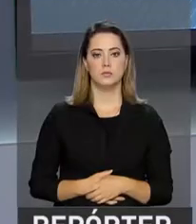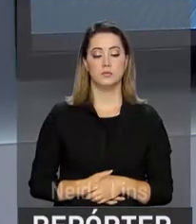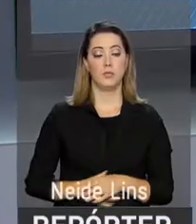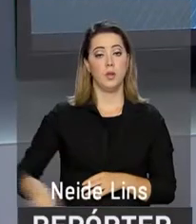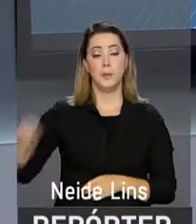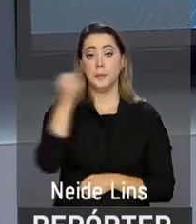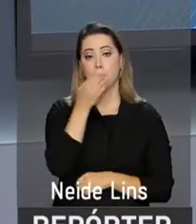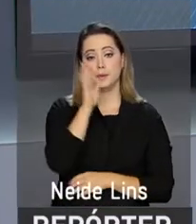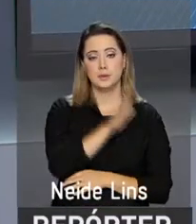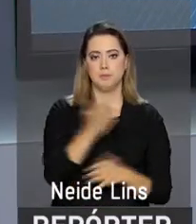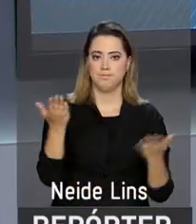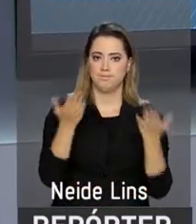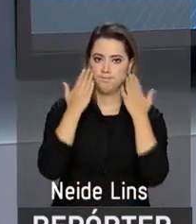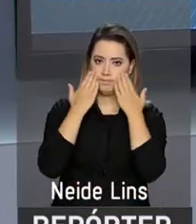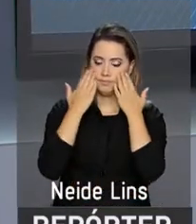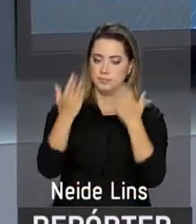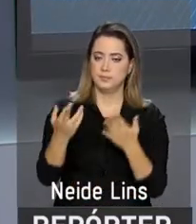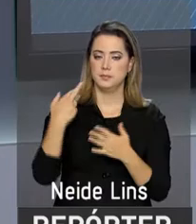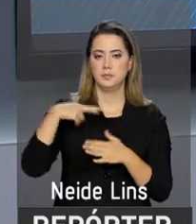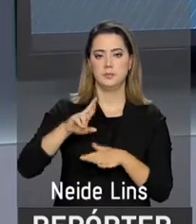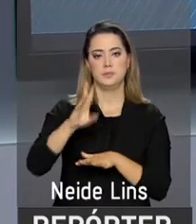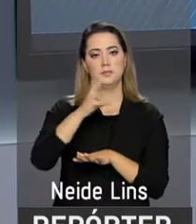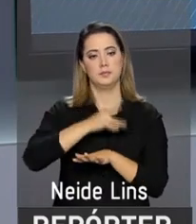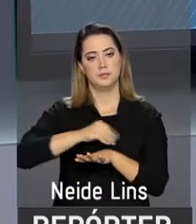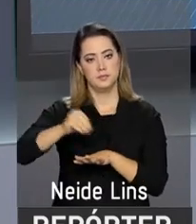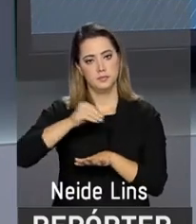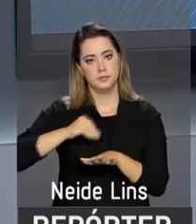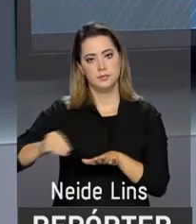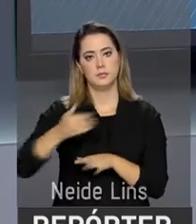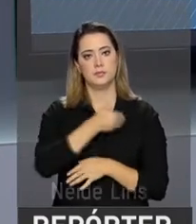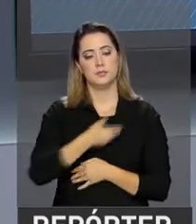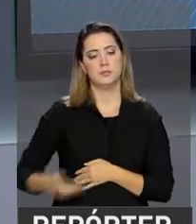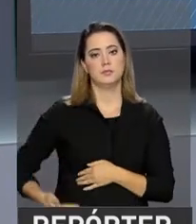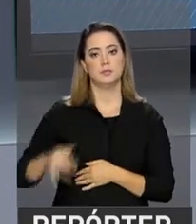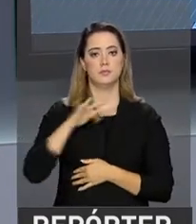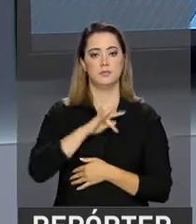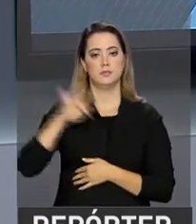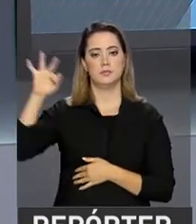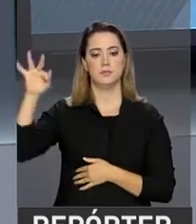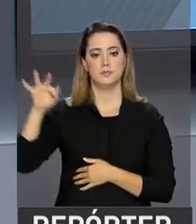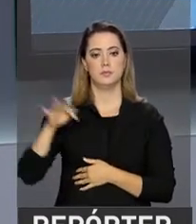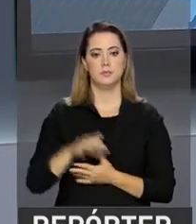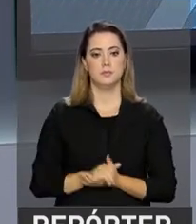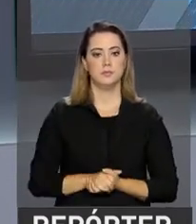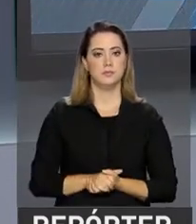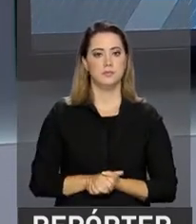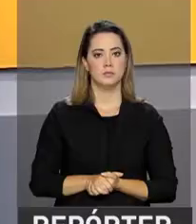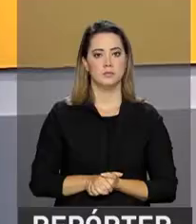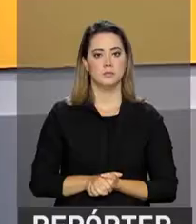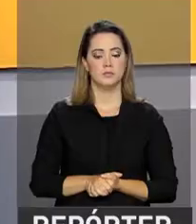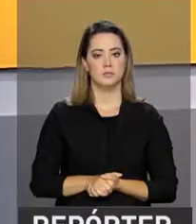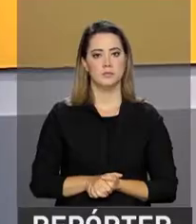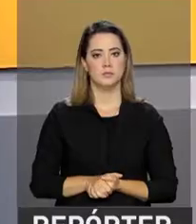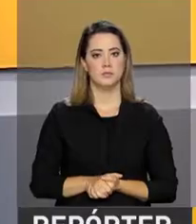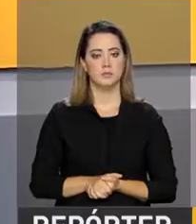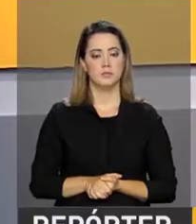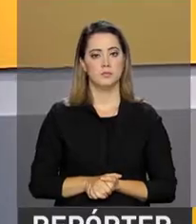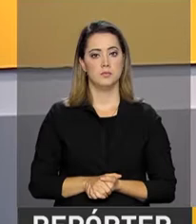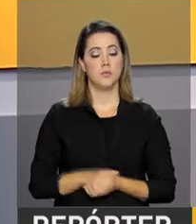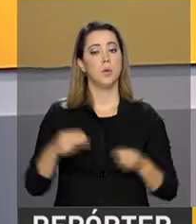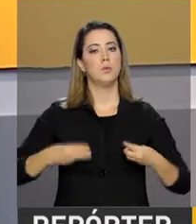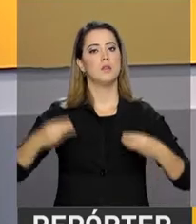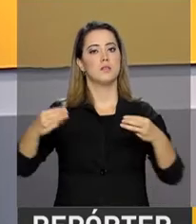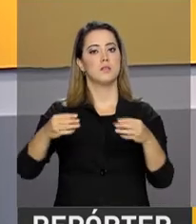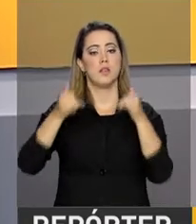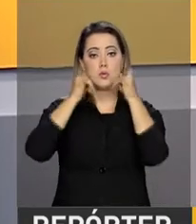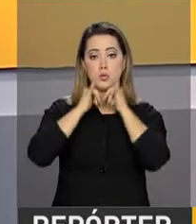Olá, boa tarde. Começa agora mais uma edição do Repórter NBR com as notícias do governo federal. O Ministério